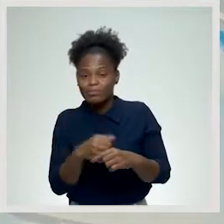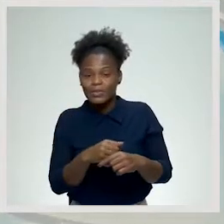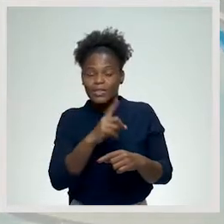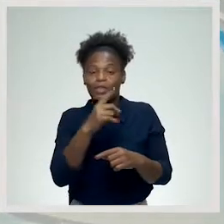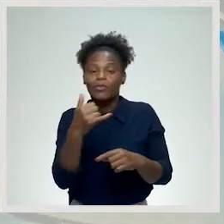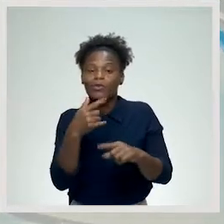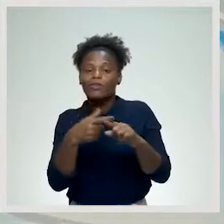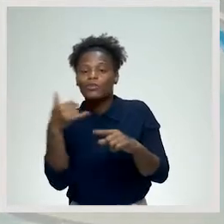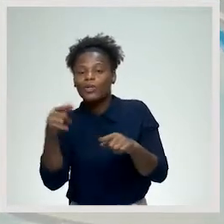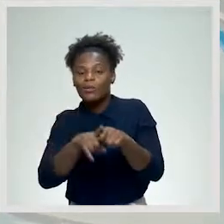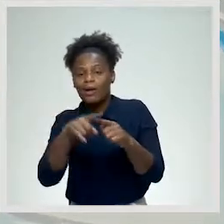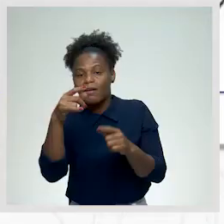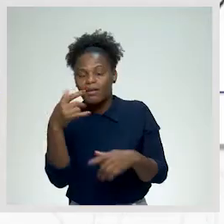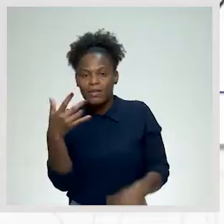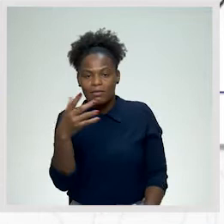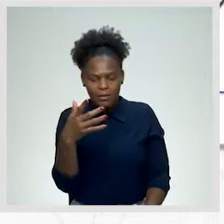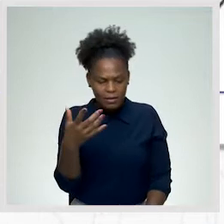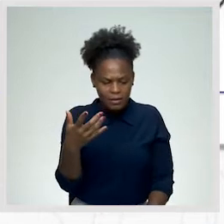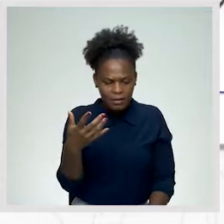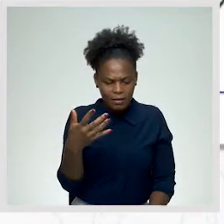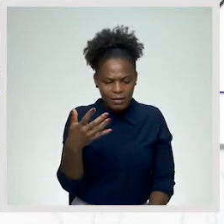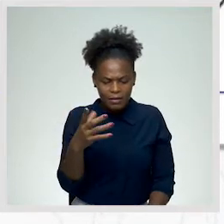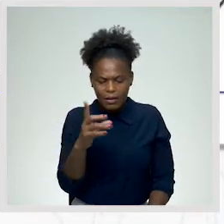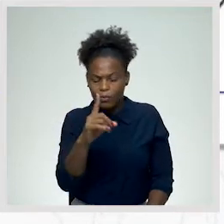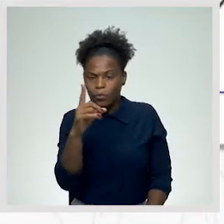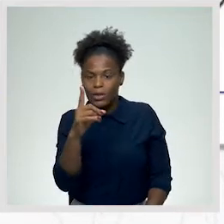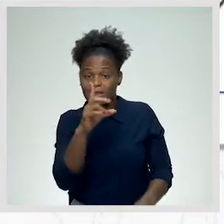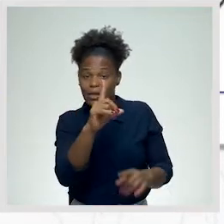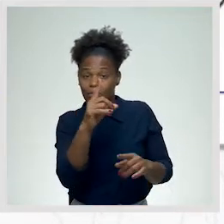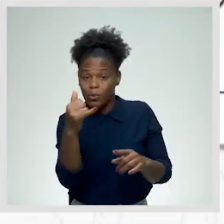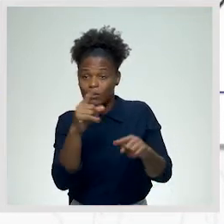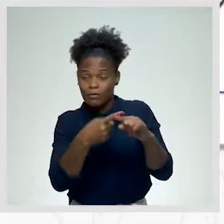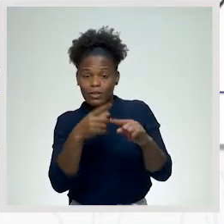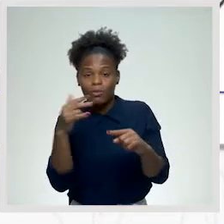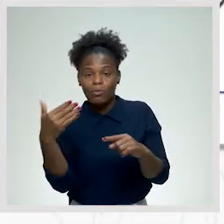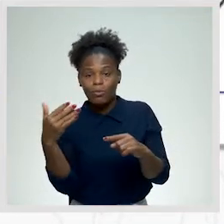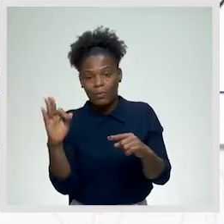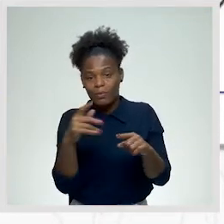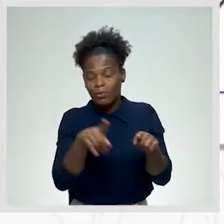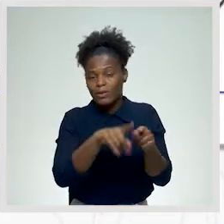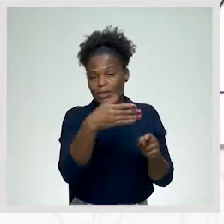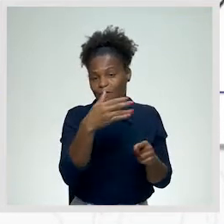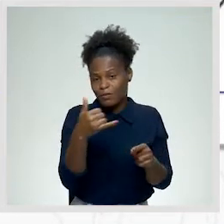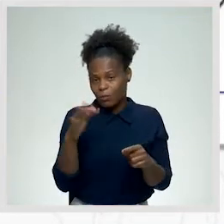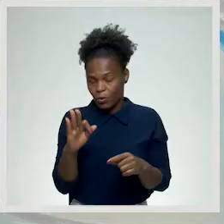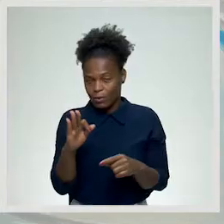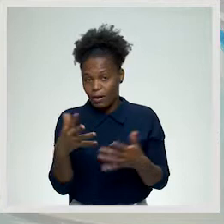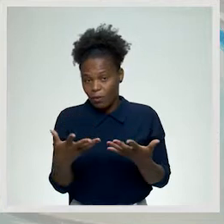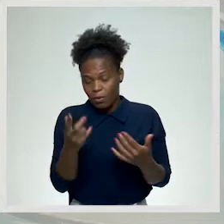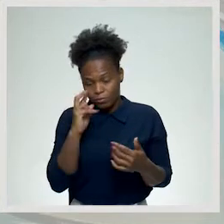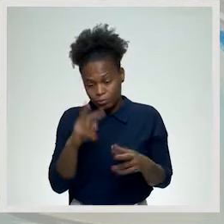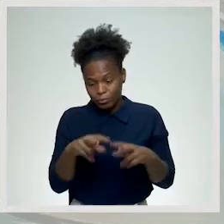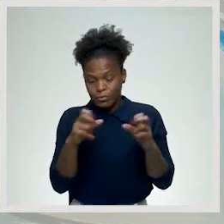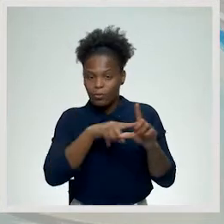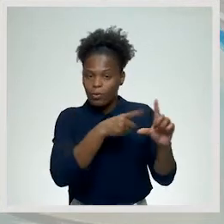é 24. Nós fazemos esse cálculo, multiplicamos 62 por 2, dá 124. Agora, descobrir